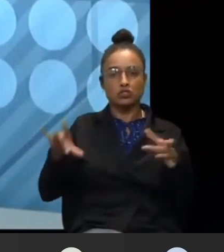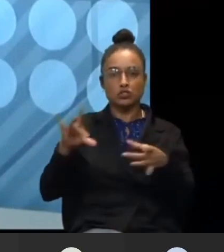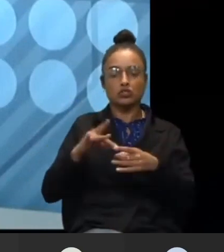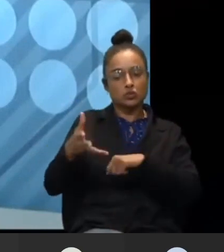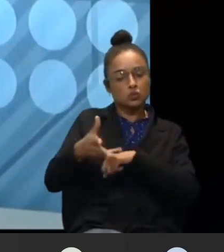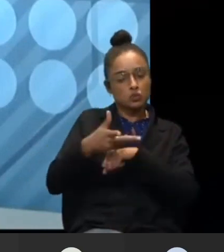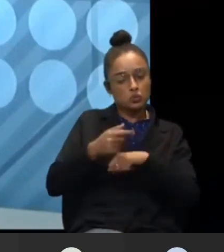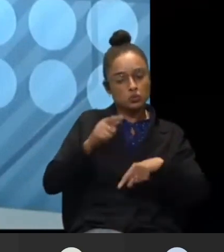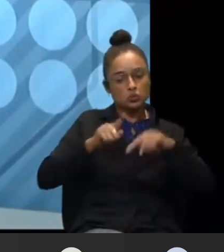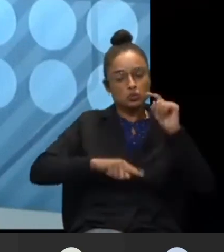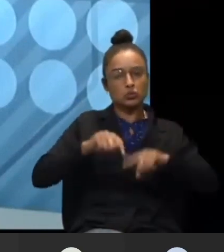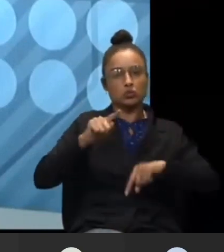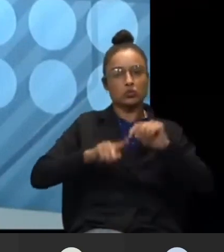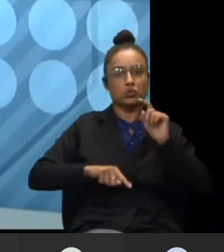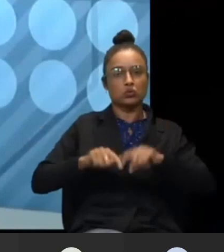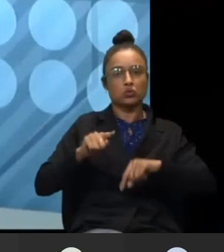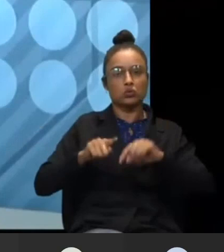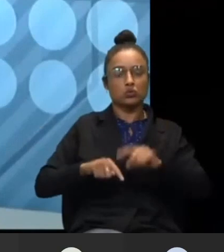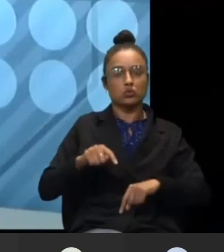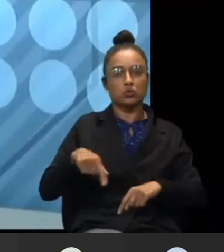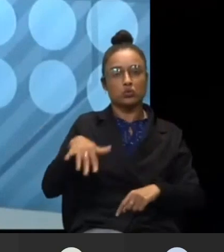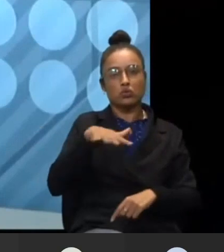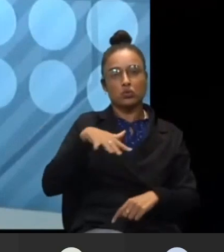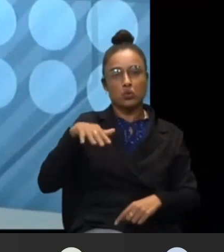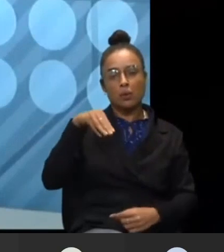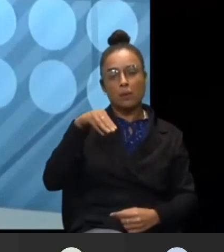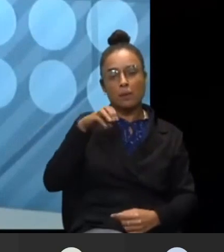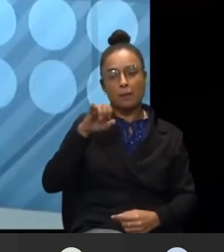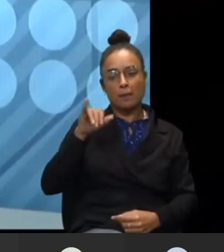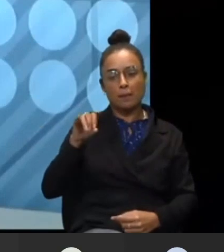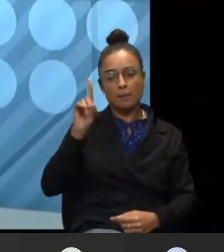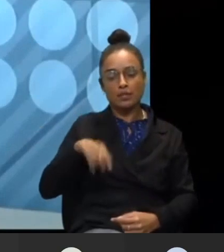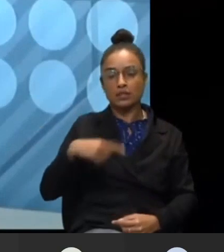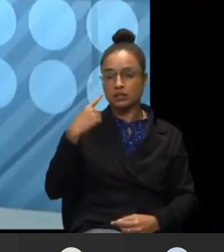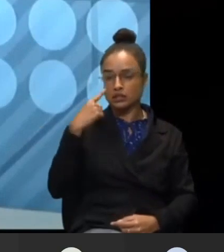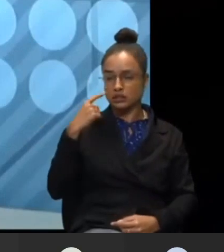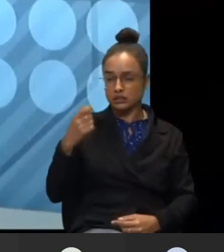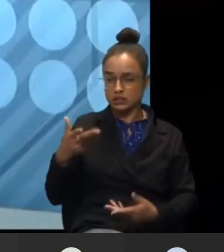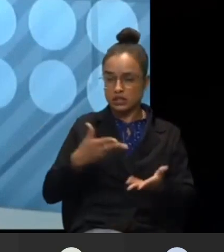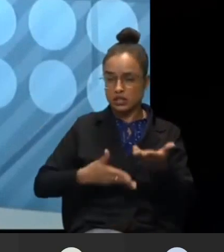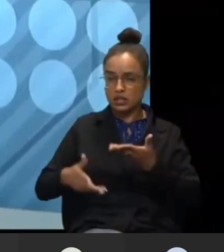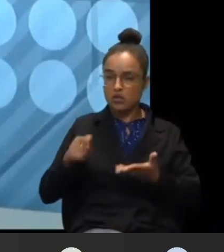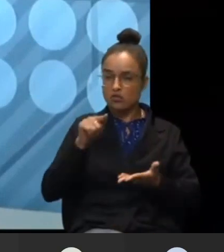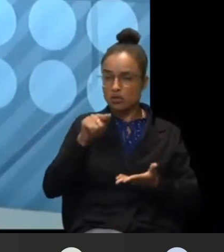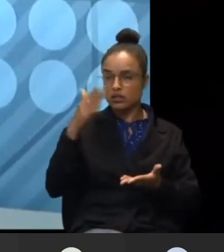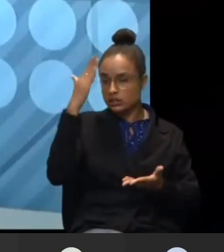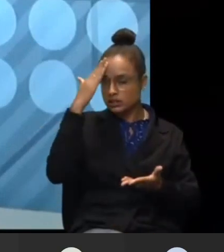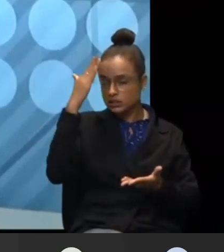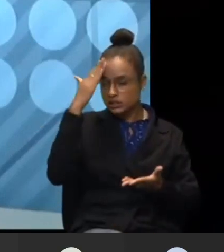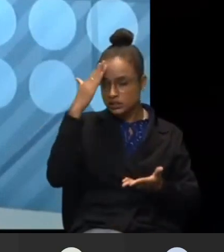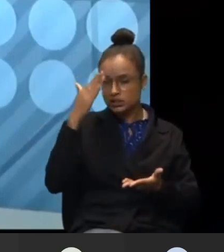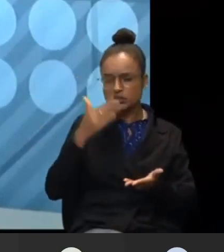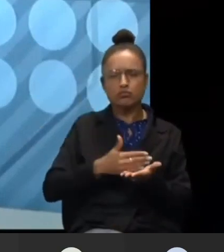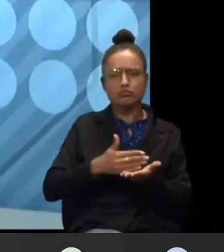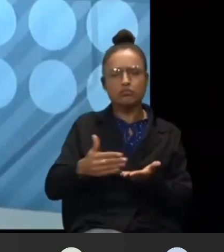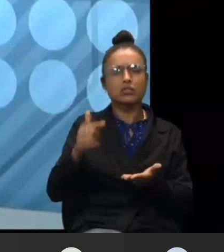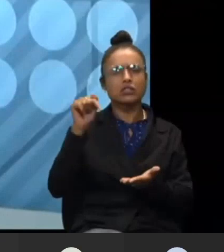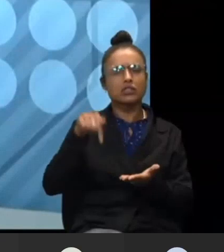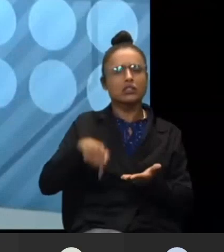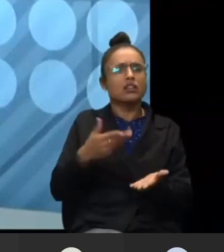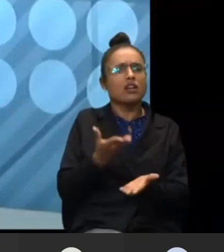produto em termos de lipídios no meio. É interessante ressaltar também, no início da aula